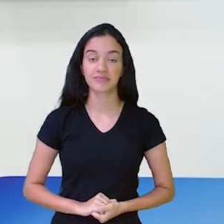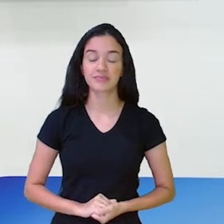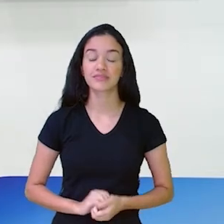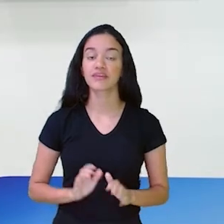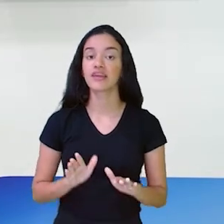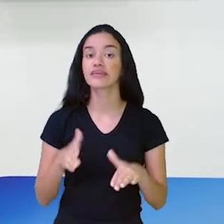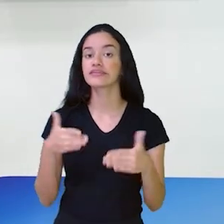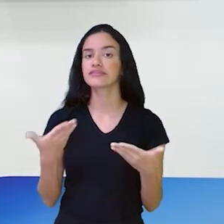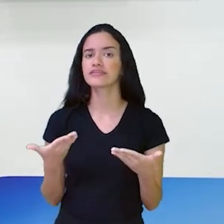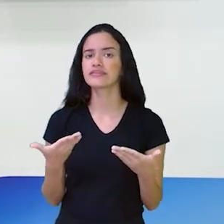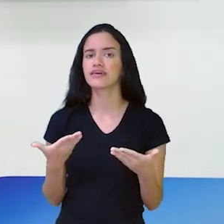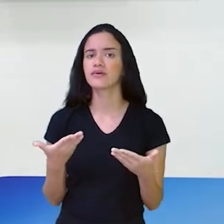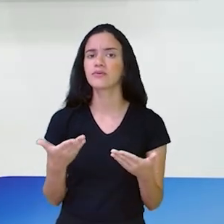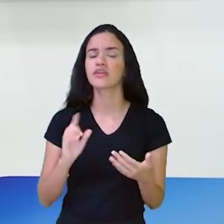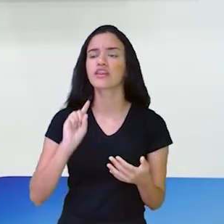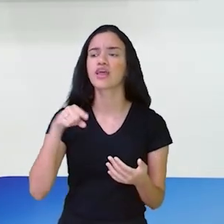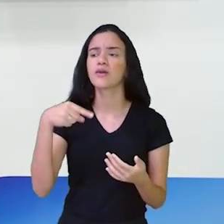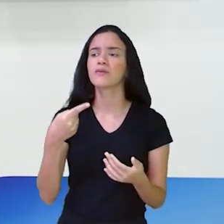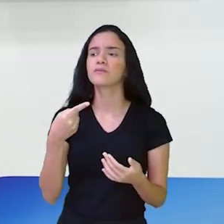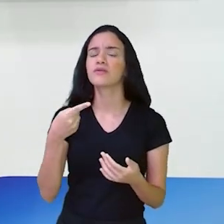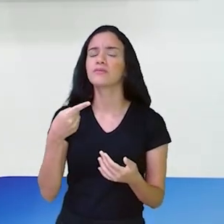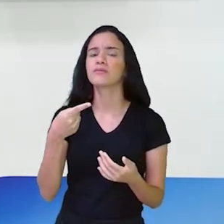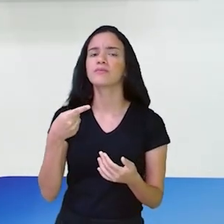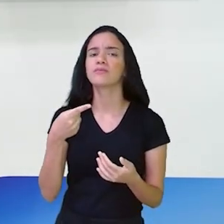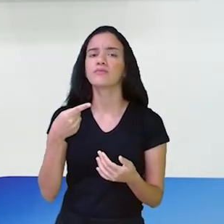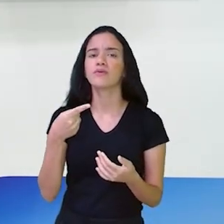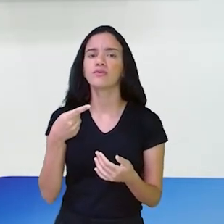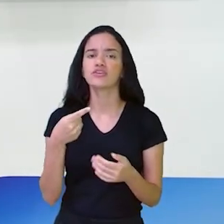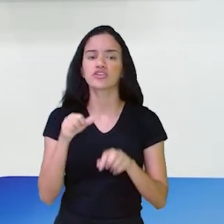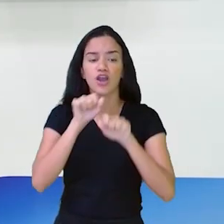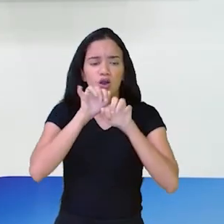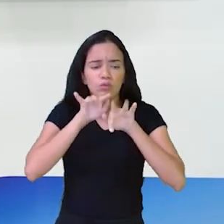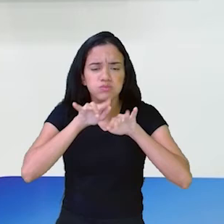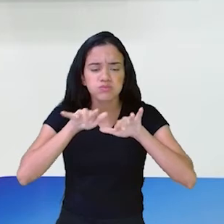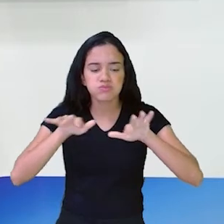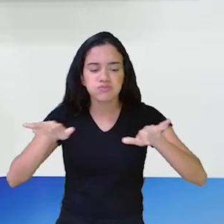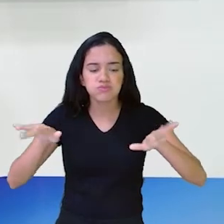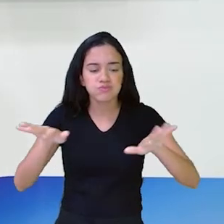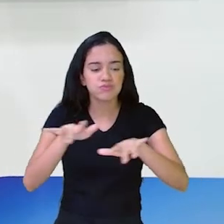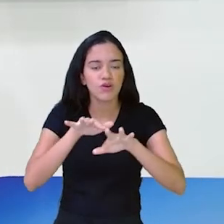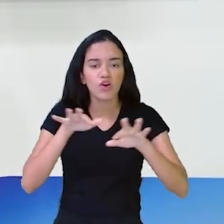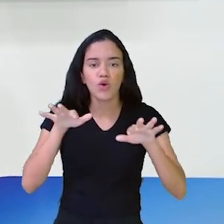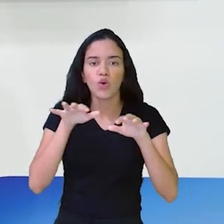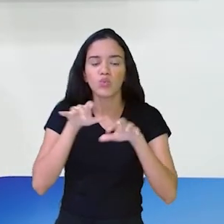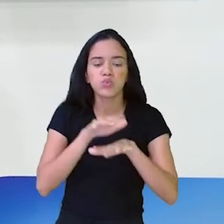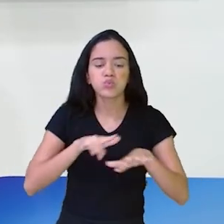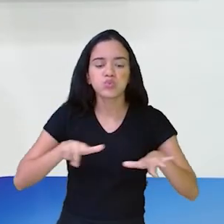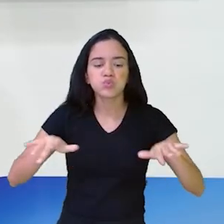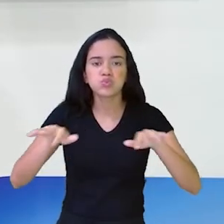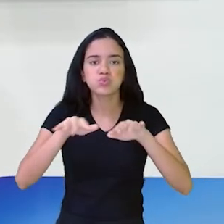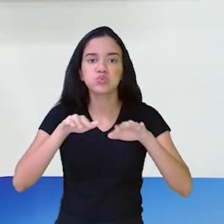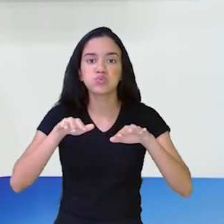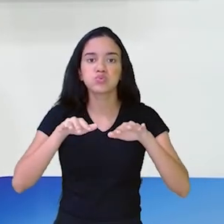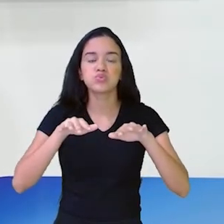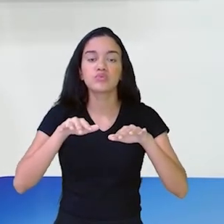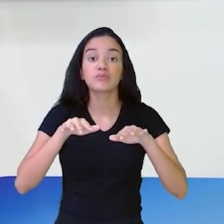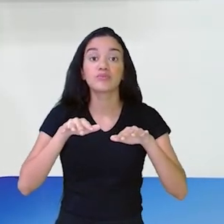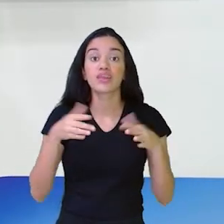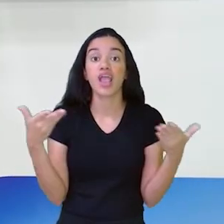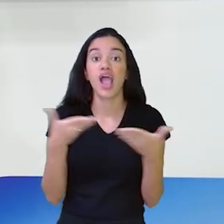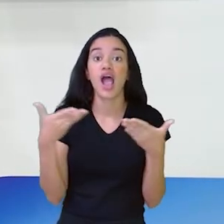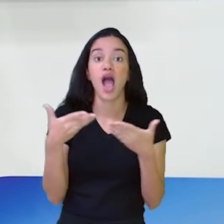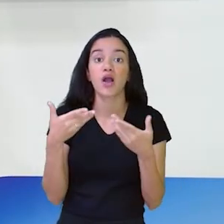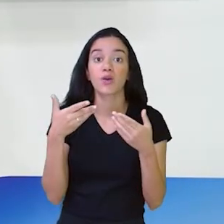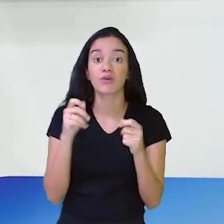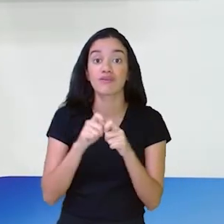Então, depois que você espalhou bem os seus monstrinhos na sua folha, então você agora vai fazer os